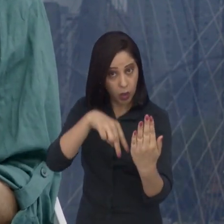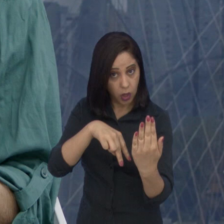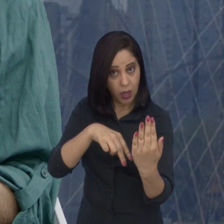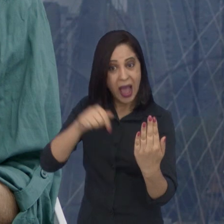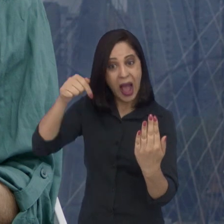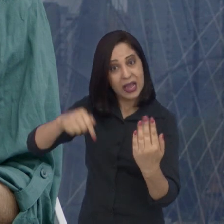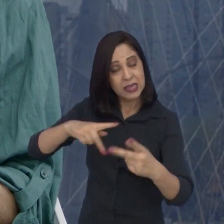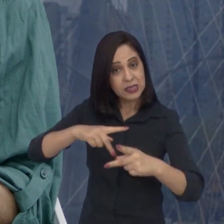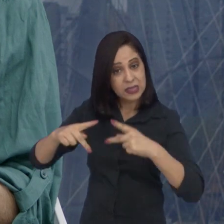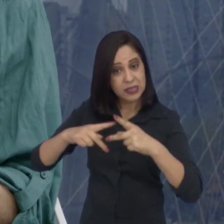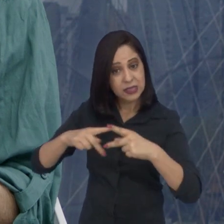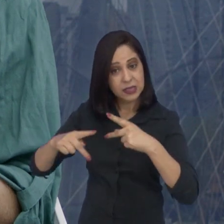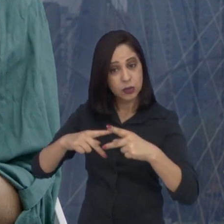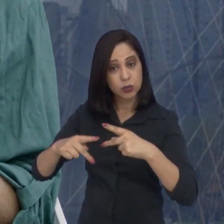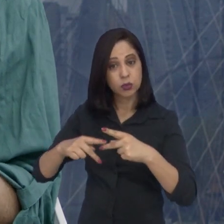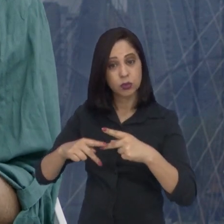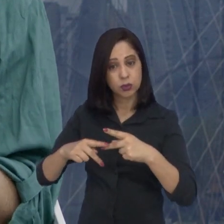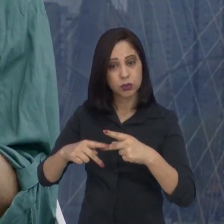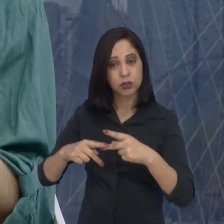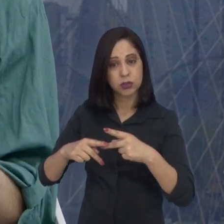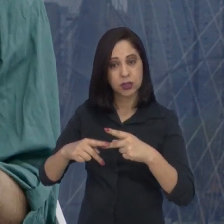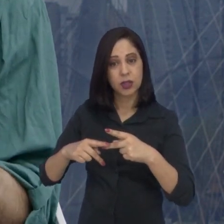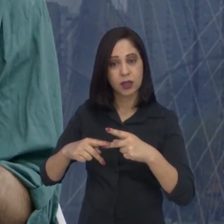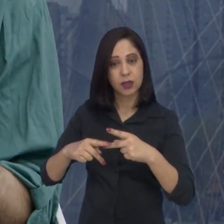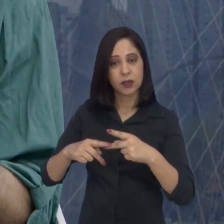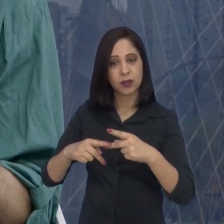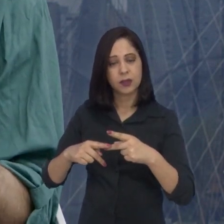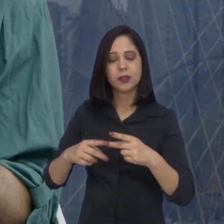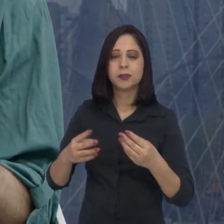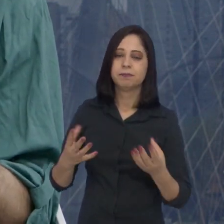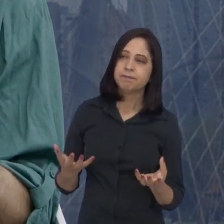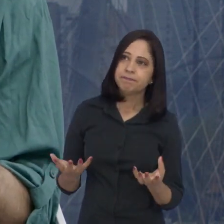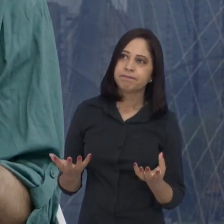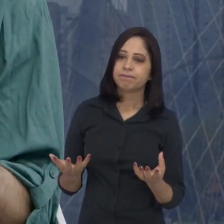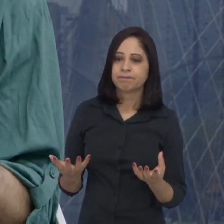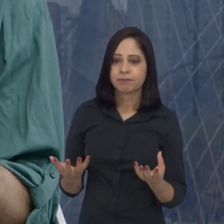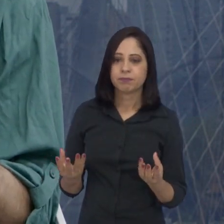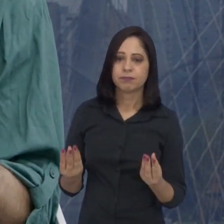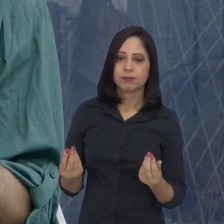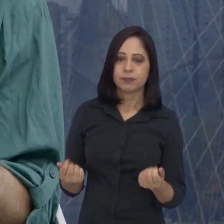São José tem